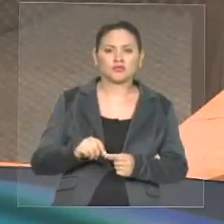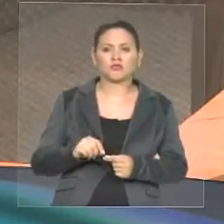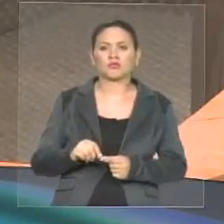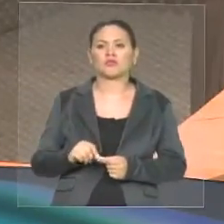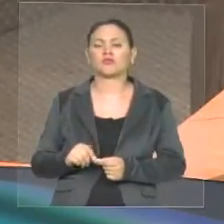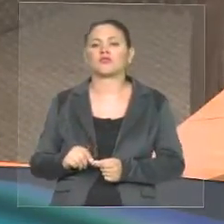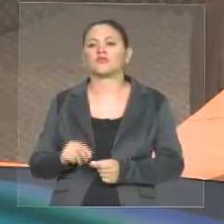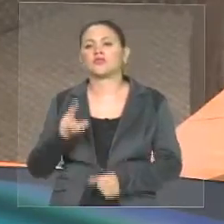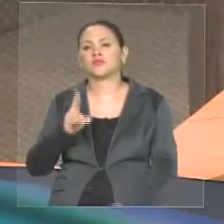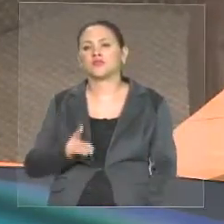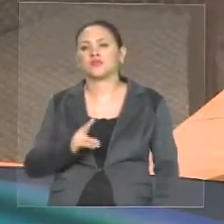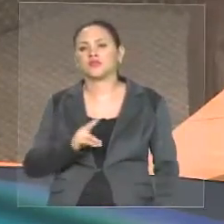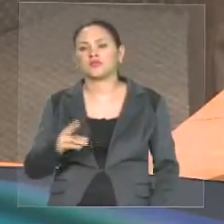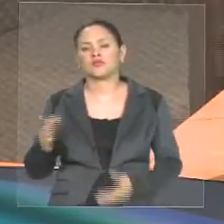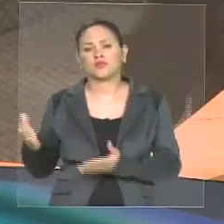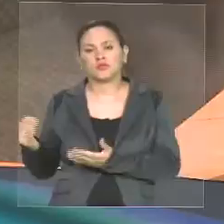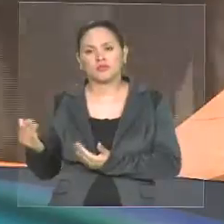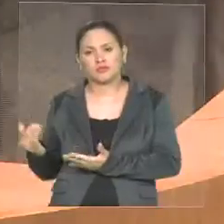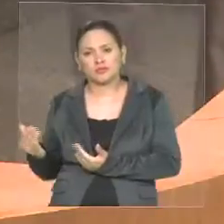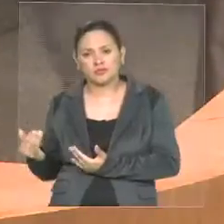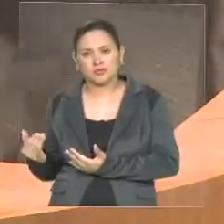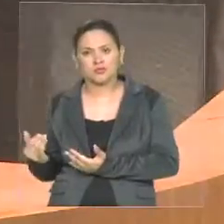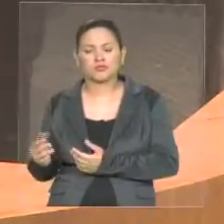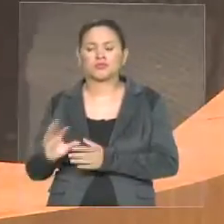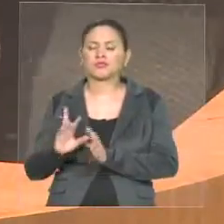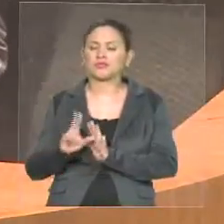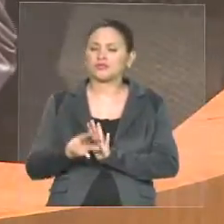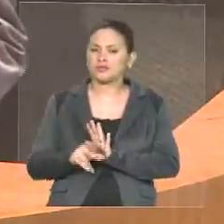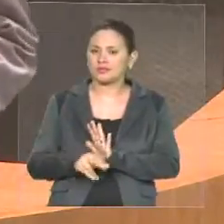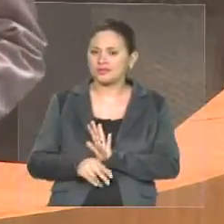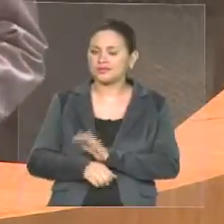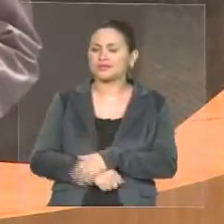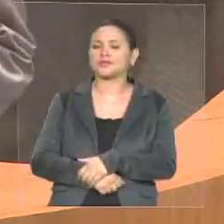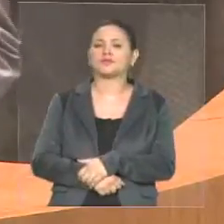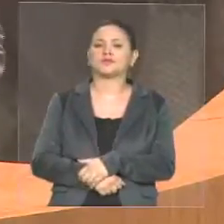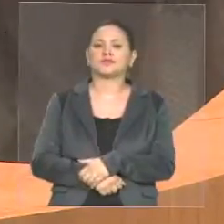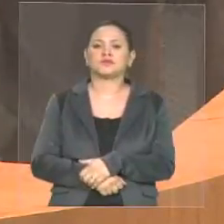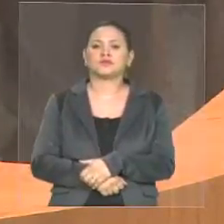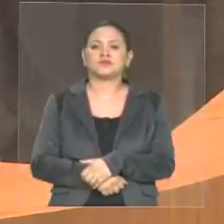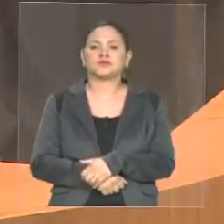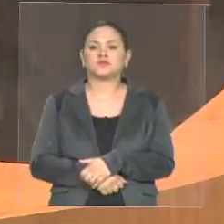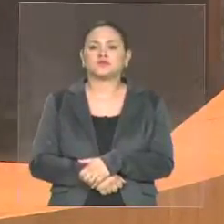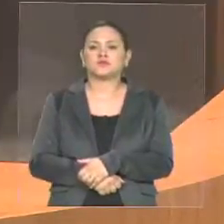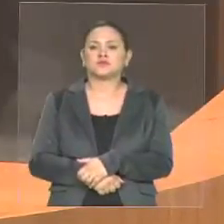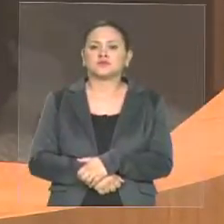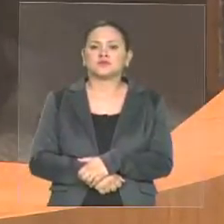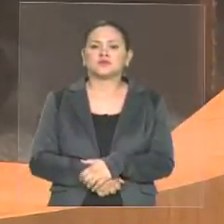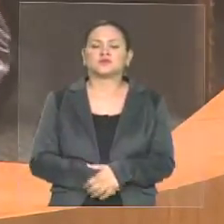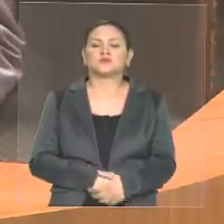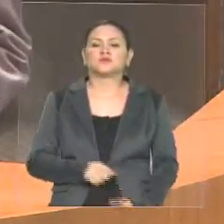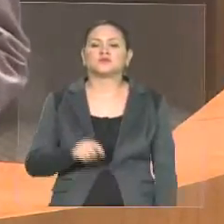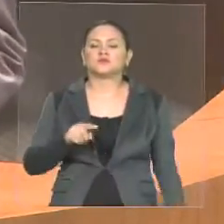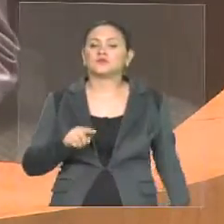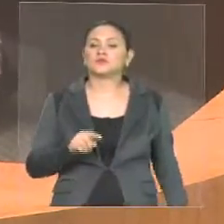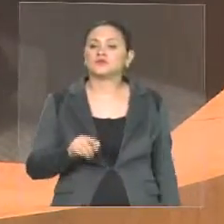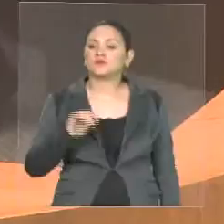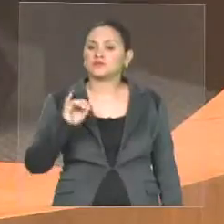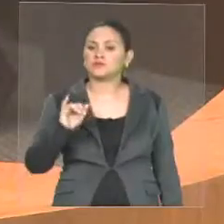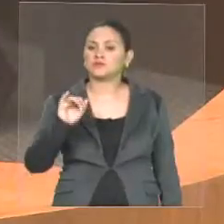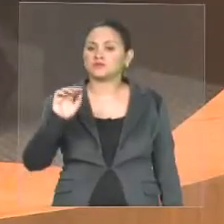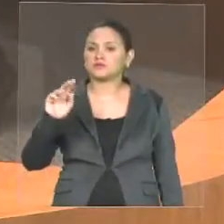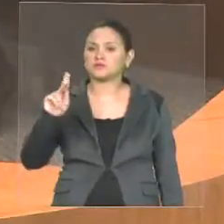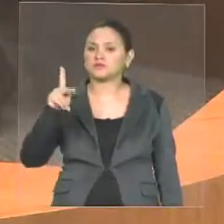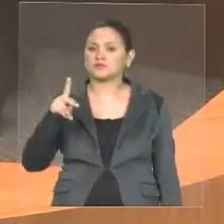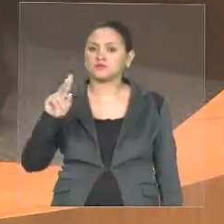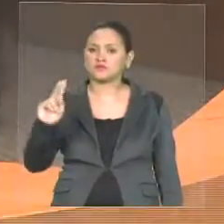várias organizações civis também compareceram. E na oportunidade, o IFAM, através do seu representante e